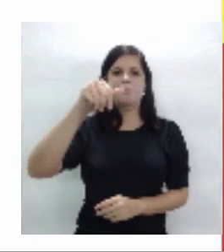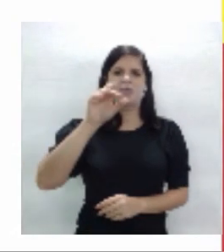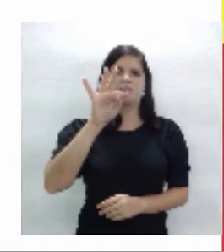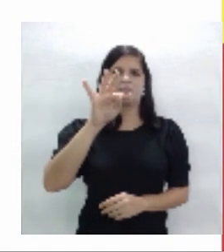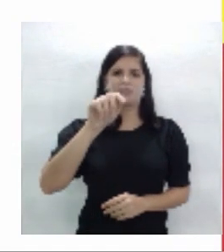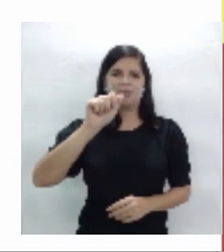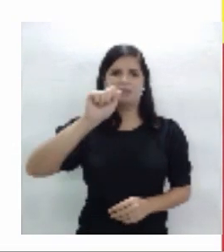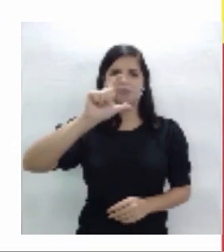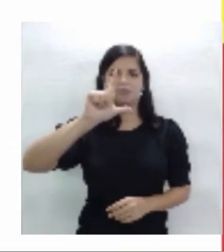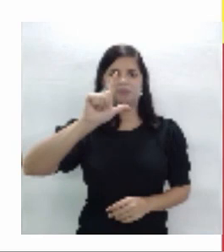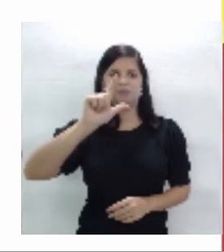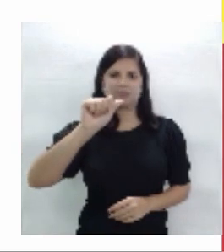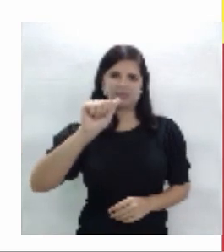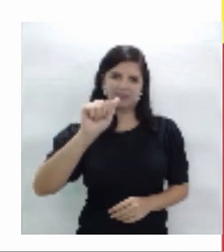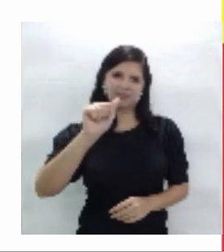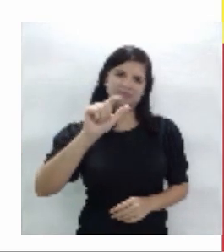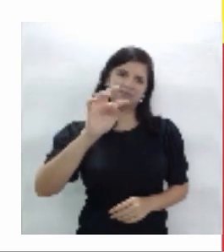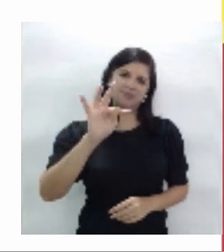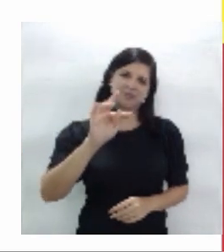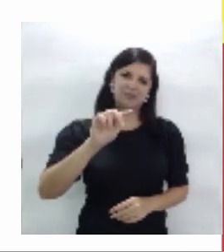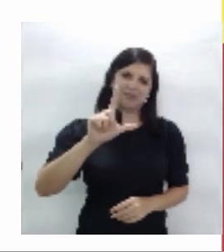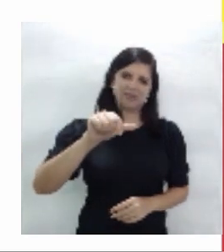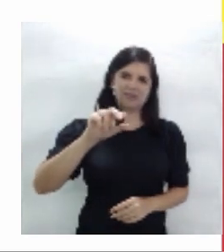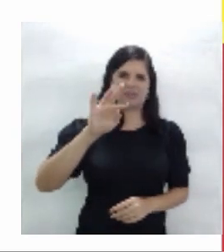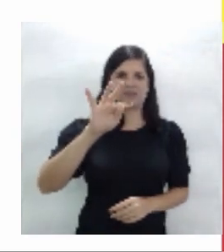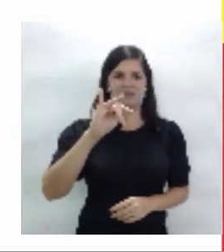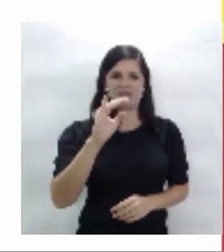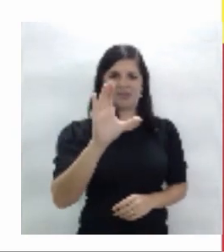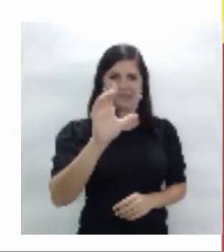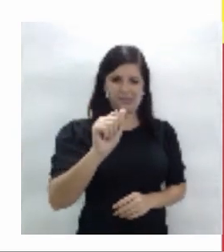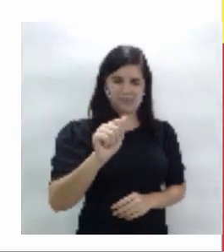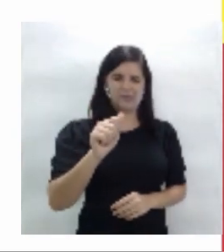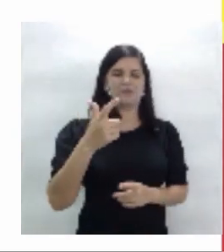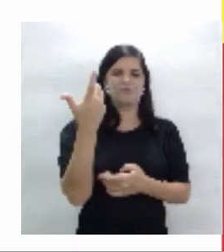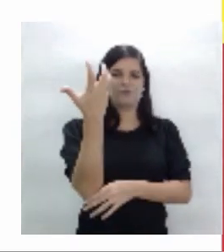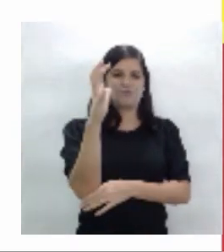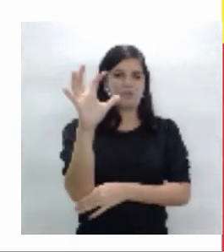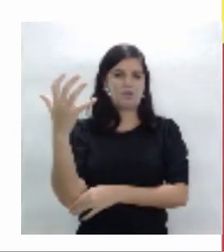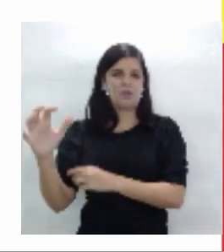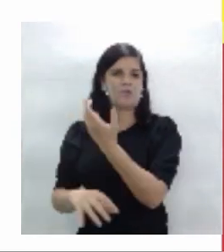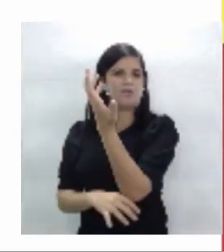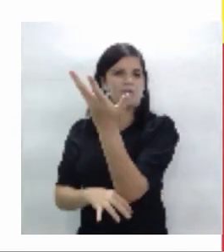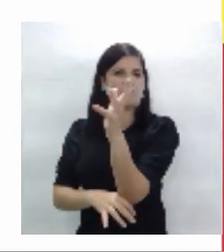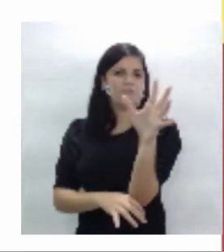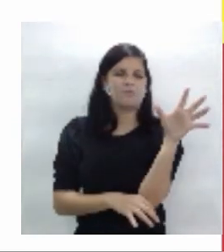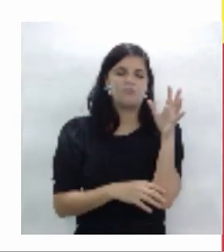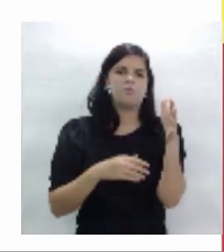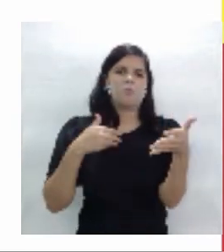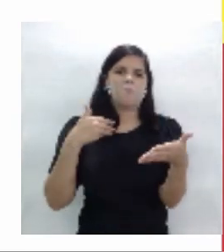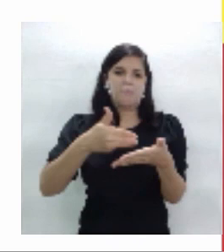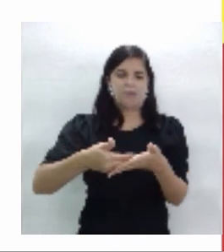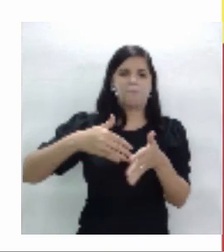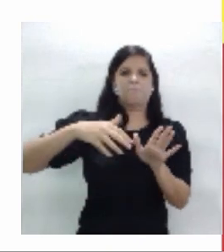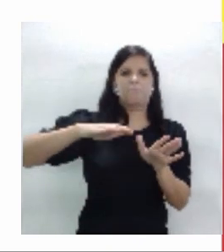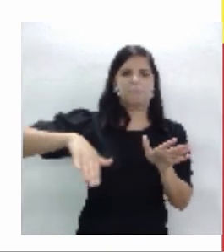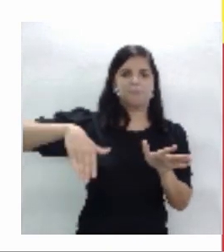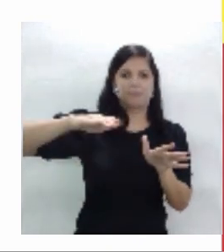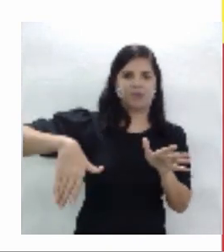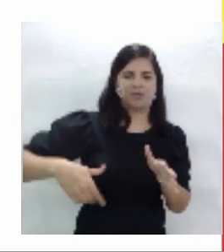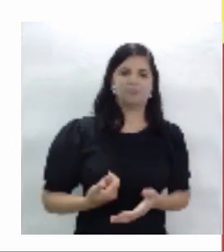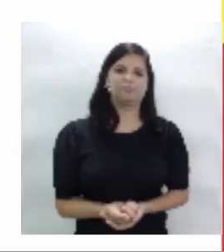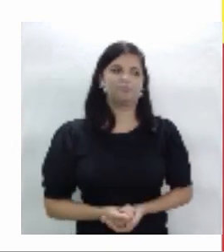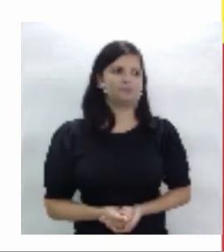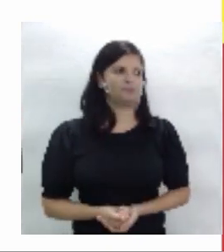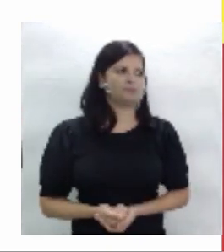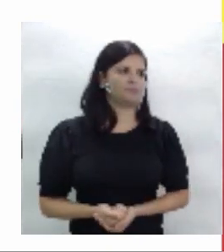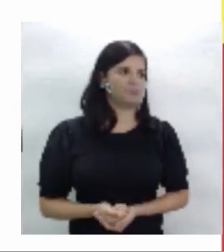agora, né, a Mata Atlântica. Esse tipo de floresta, gente, é uma floresta mais costeira, tá? A gente falou nas aulas